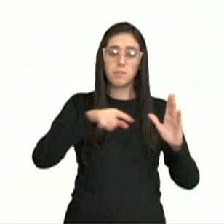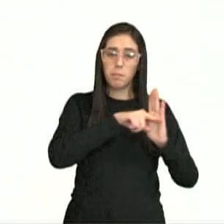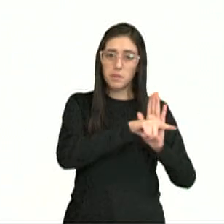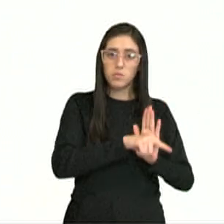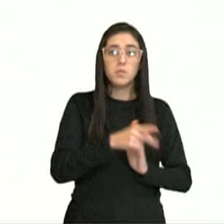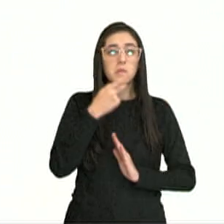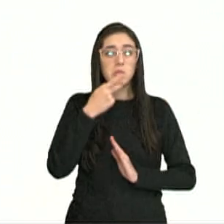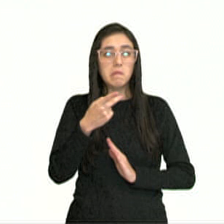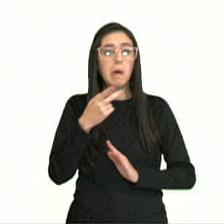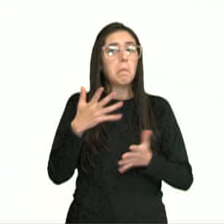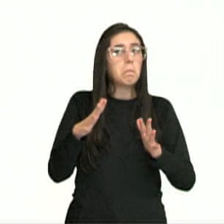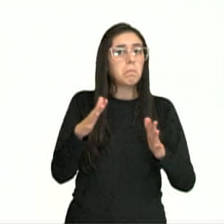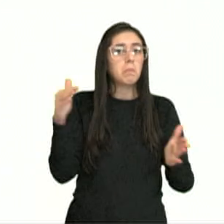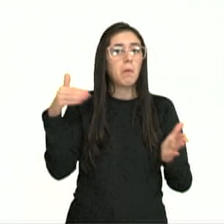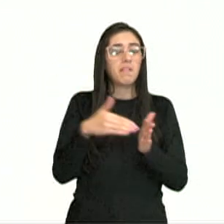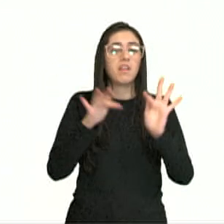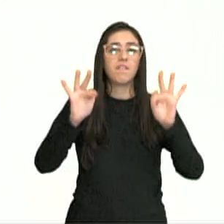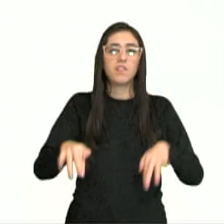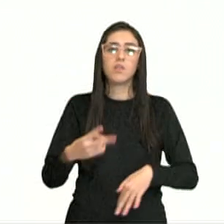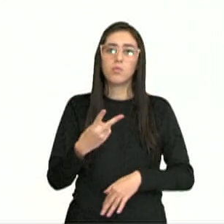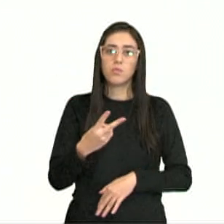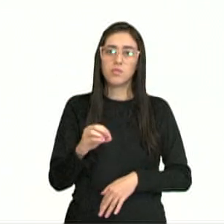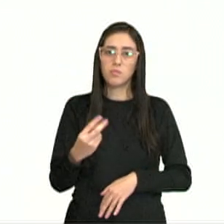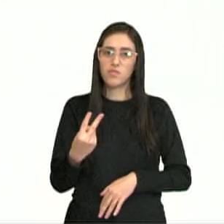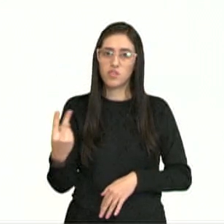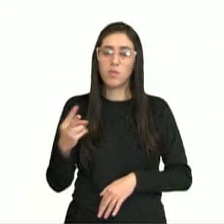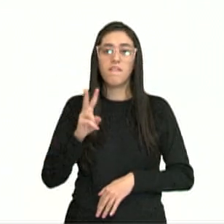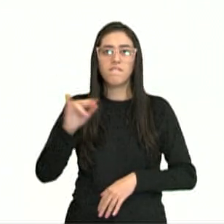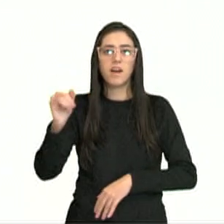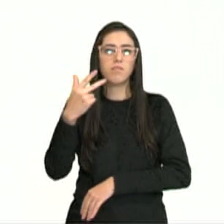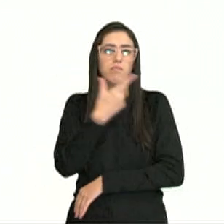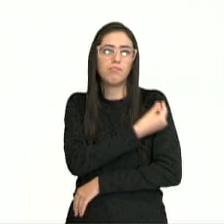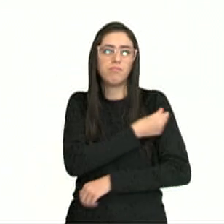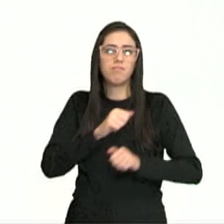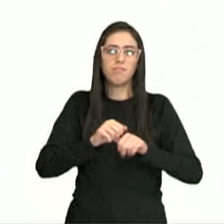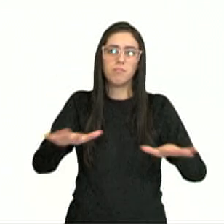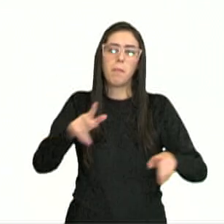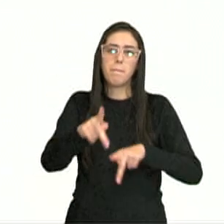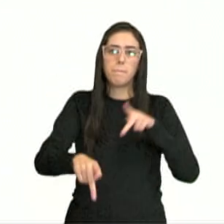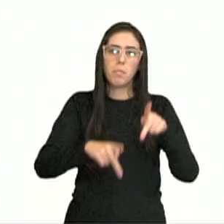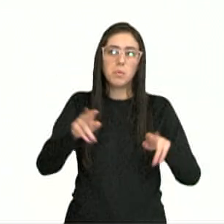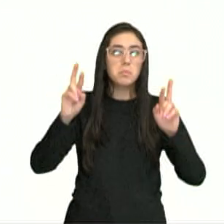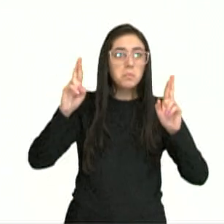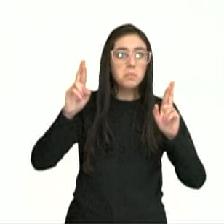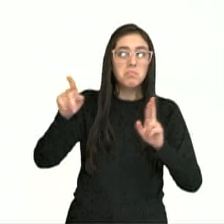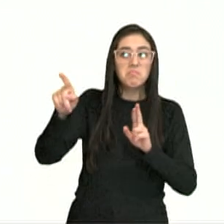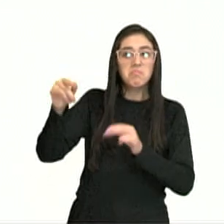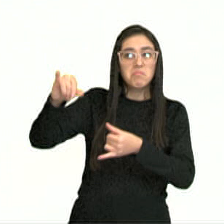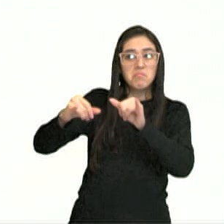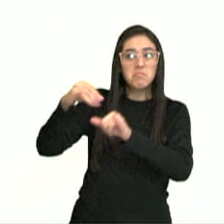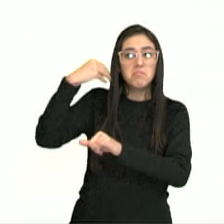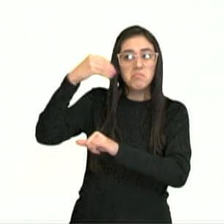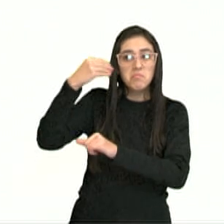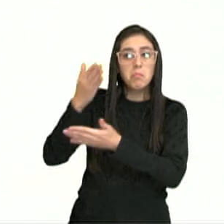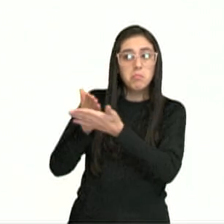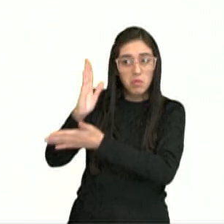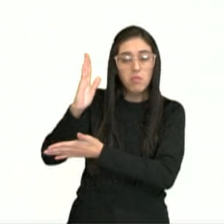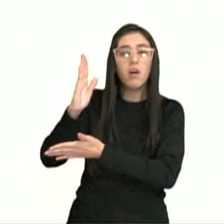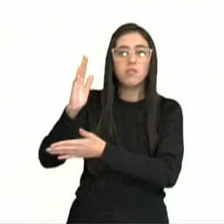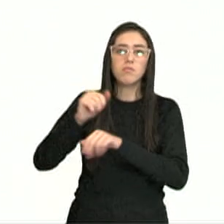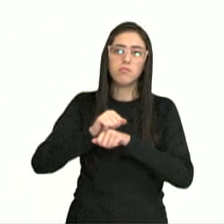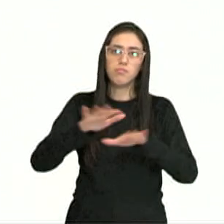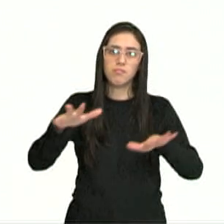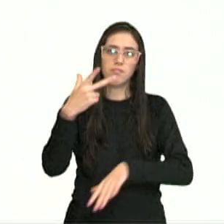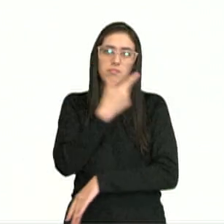até 2022 o imunizante pode ser disponibilizado para a população, caso seja aprovado nos testes pré-clínicos e clínicos. Qual